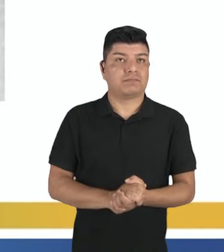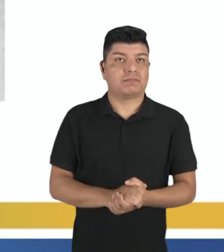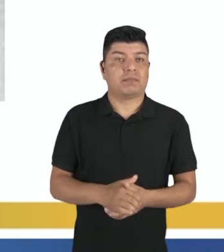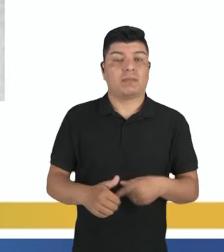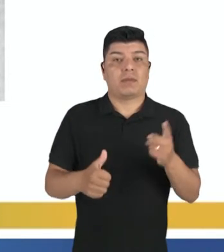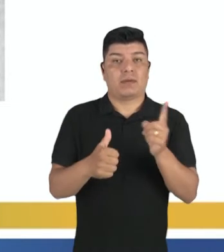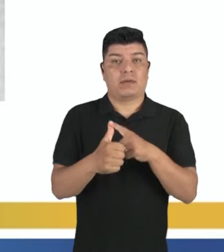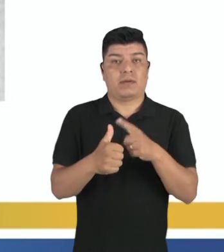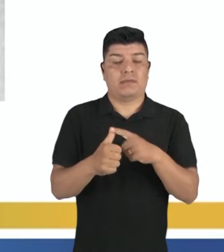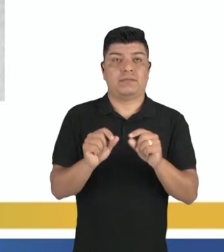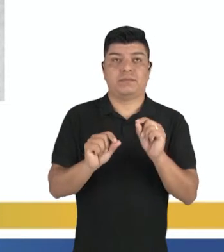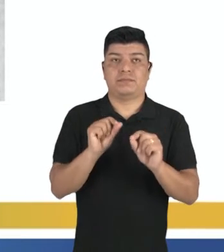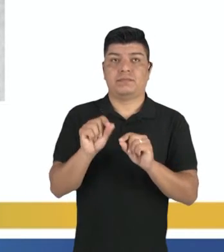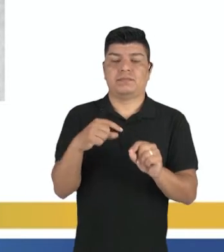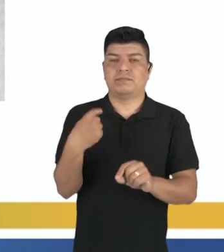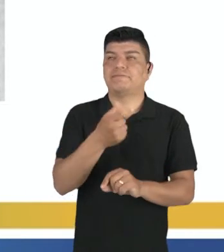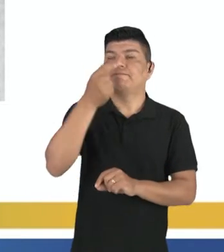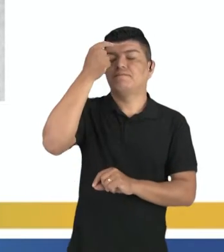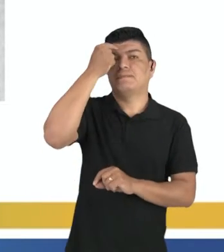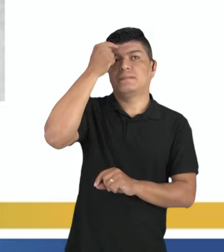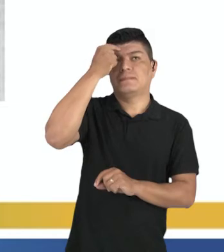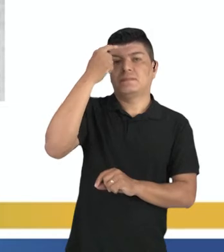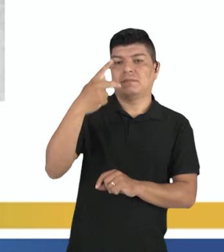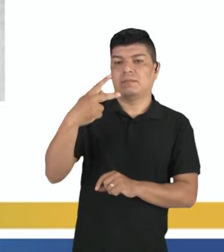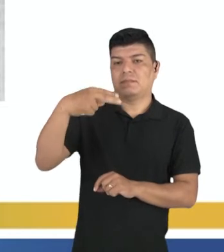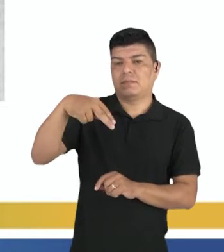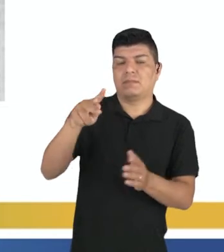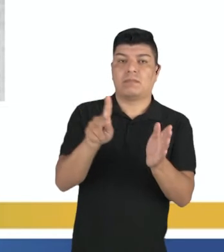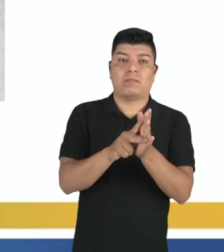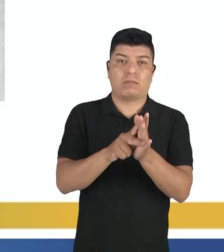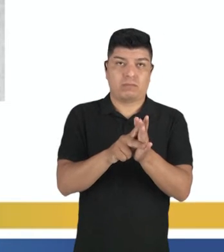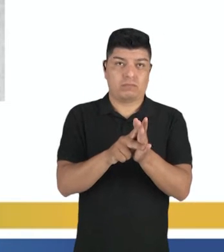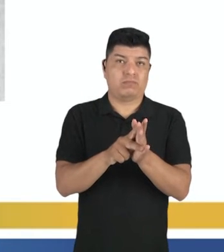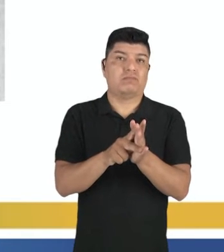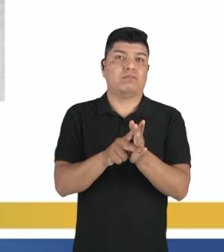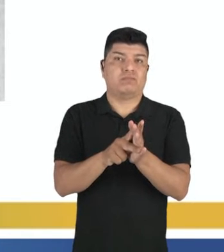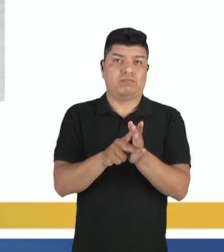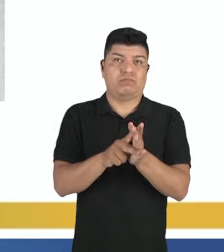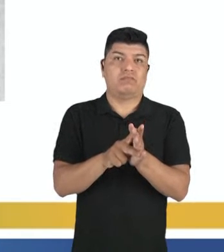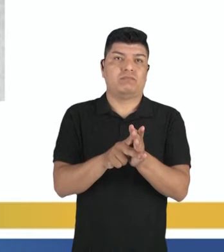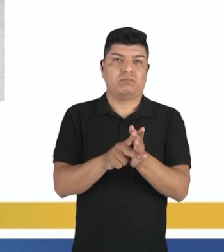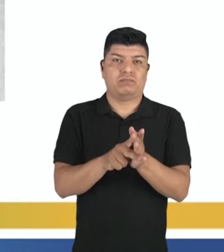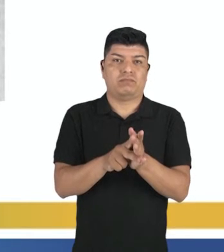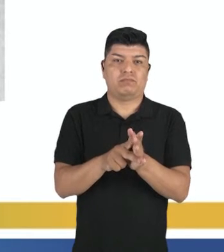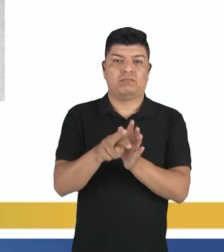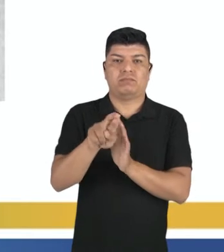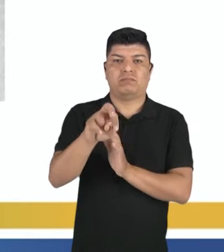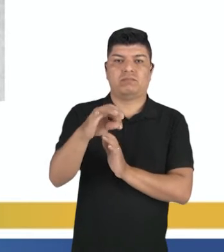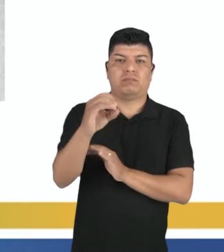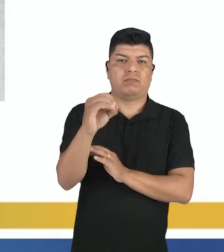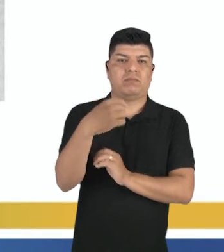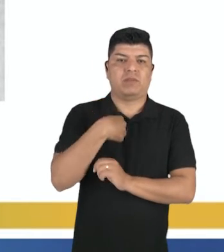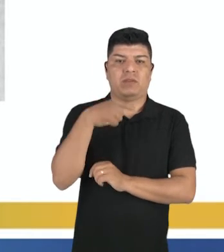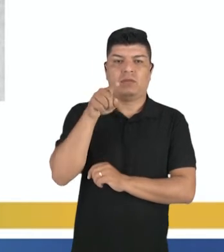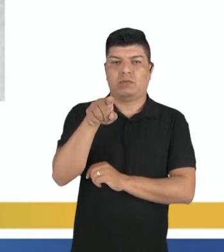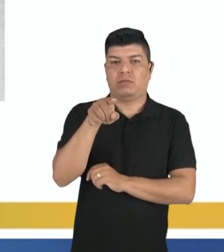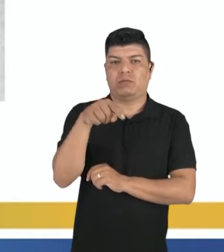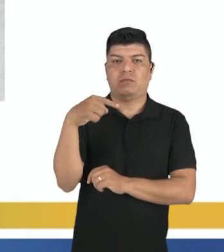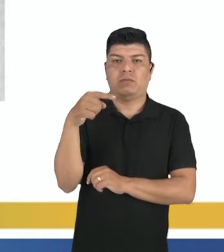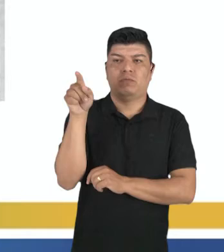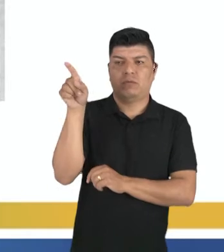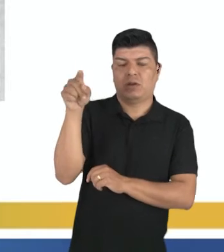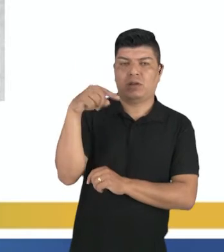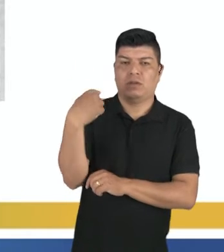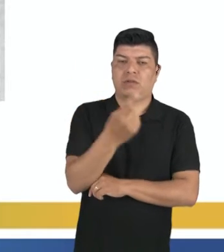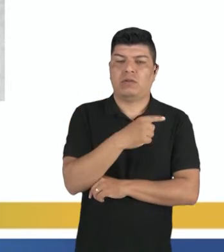Primeiro, quando nós pensamos em pronome pessoal, reto é o pronome pessoal. Eu, tu, eles, nós, vós,